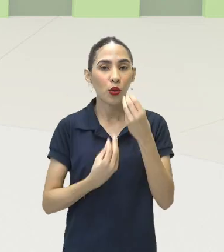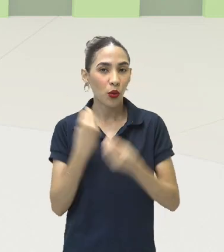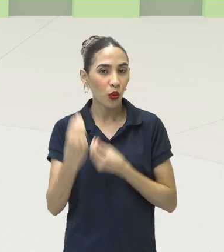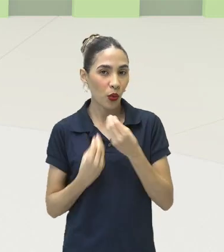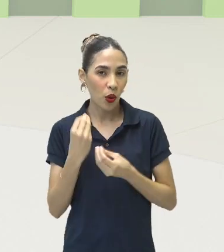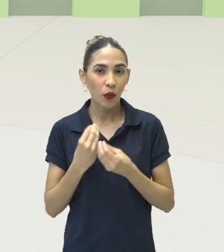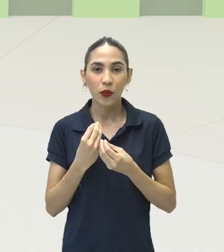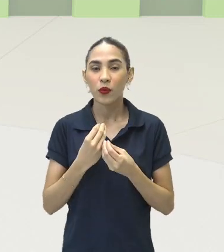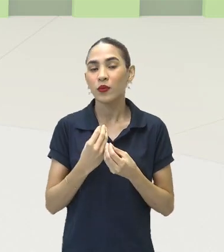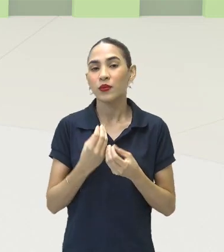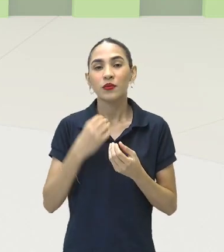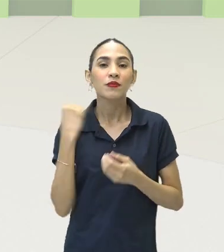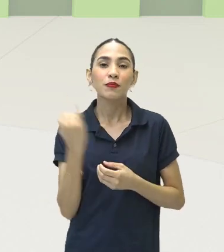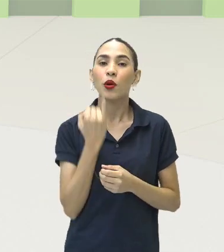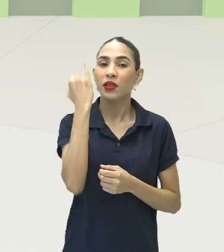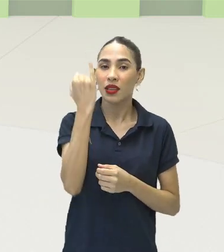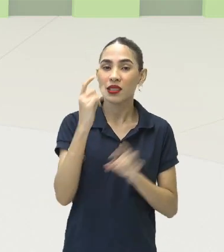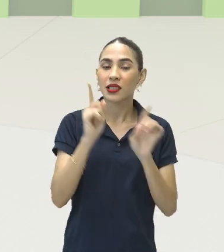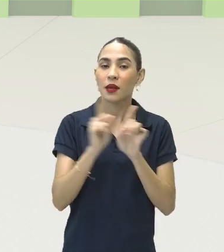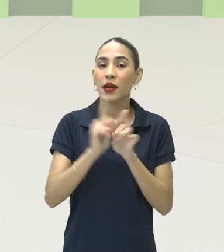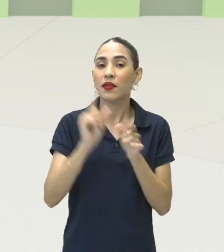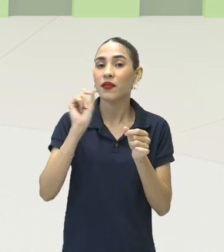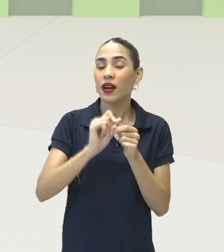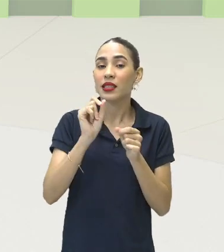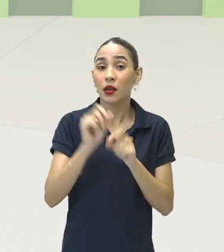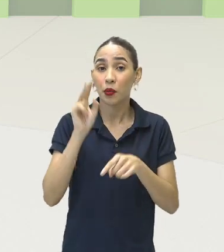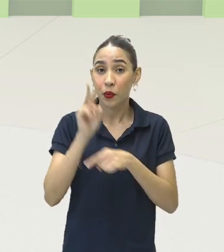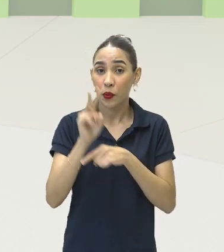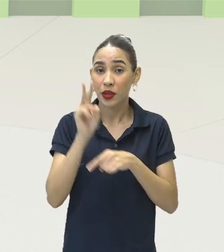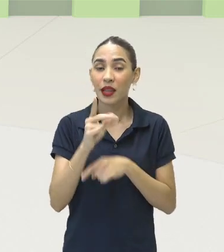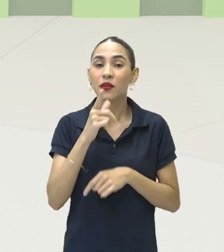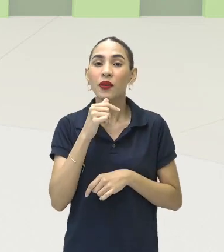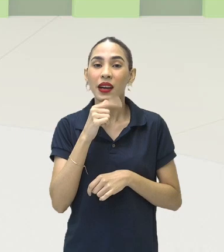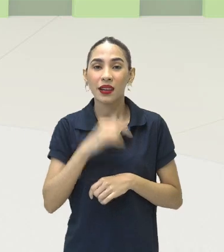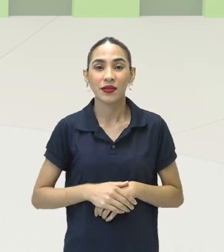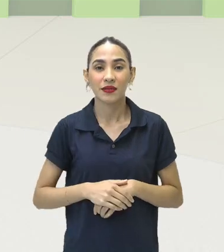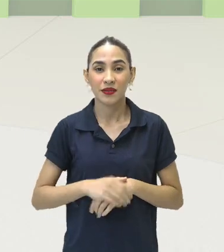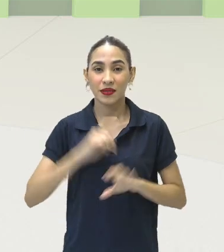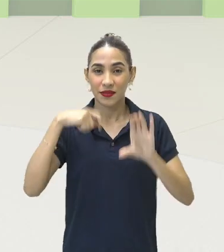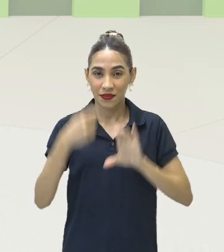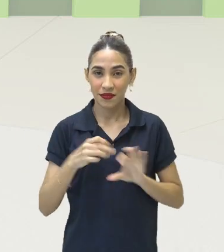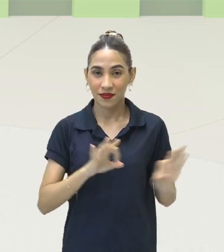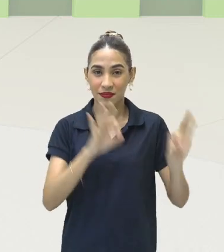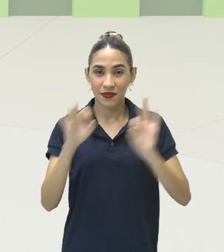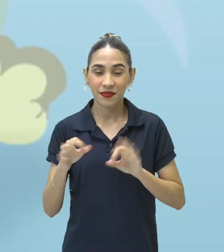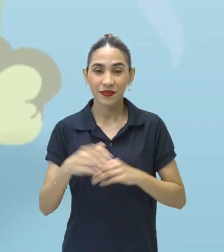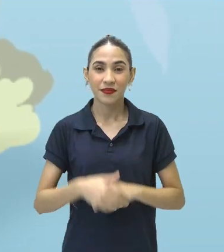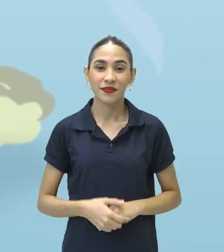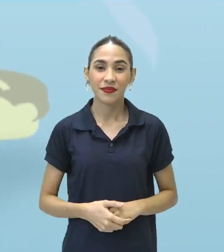feito, né, a importância de fazer o tratamento da água. Vamos assistir a um vídeo.